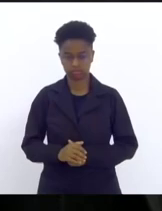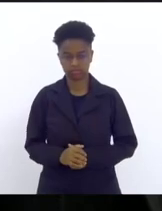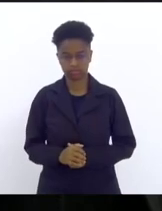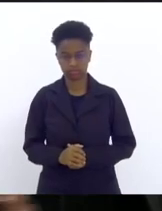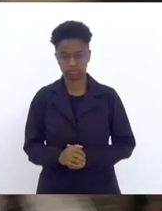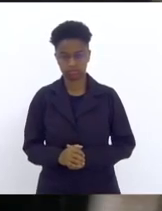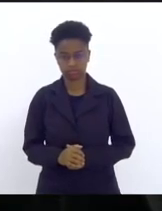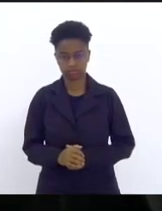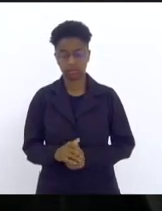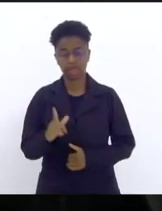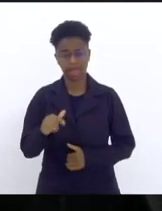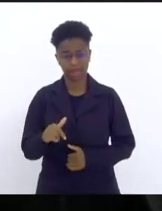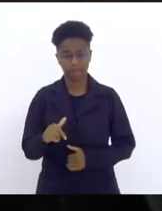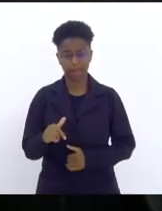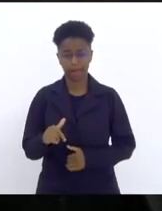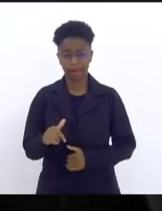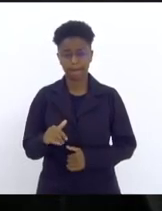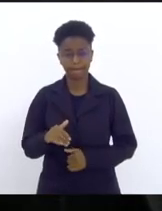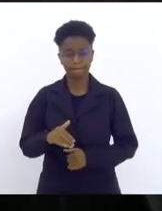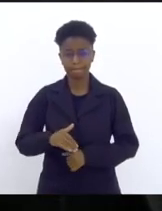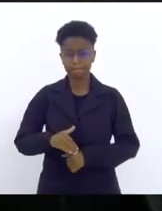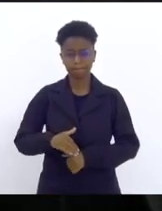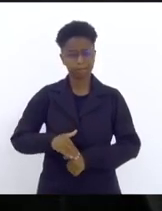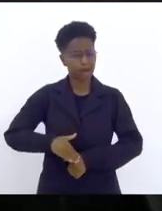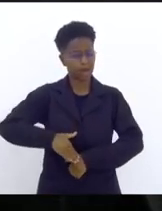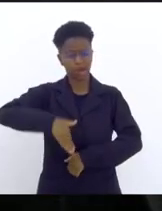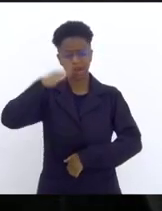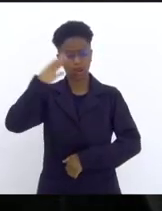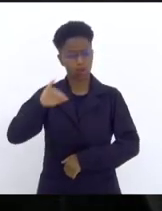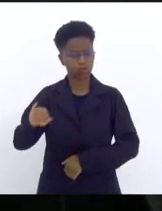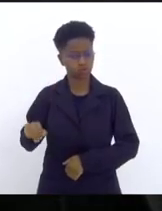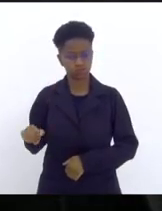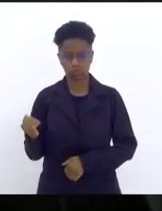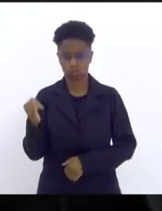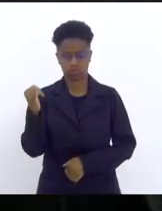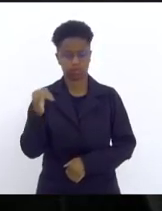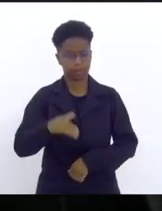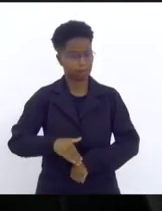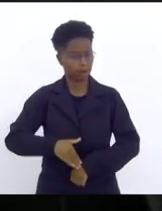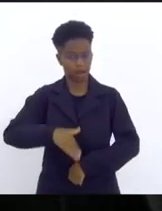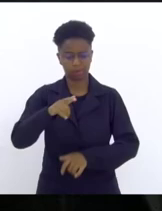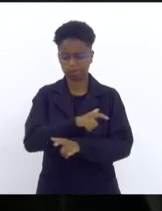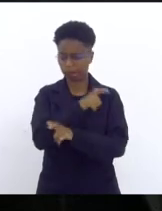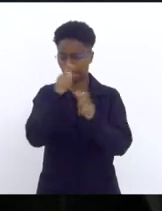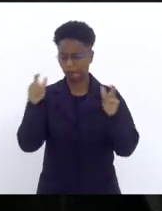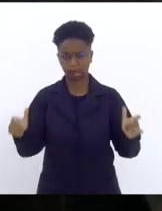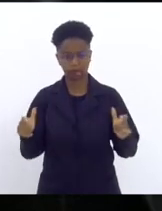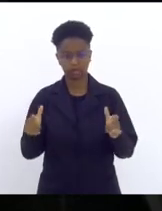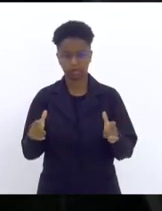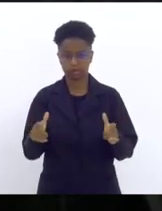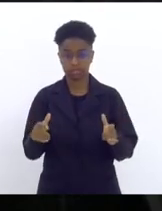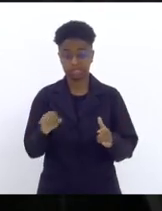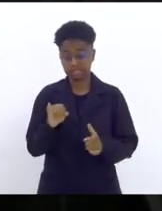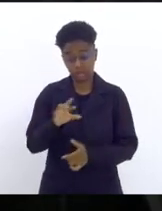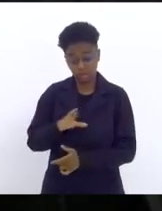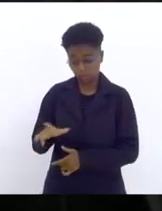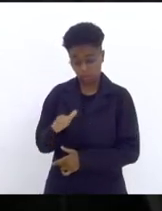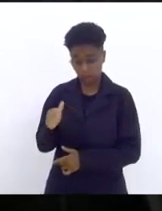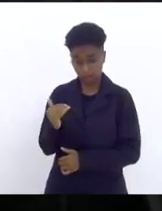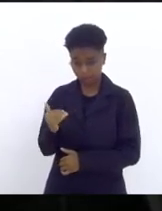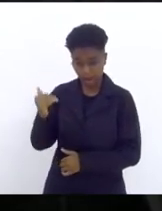o maior juro do planeta se não for o maior é um dos maiores